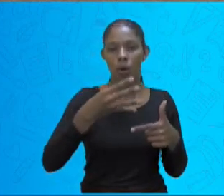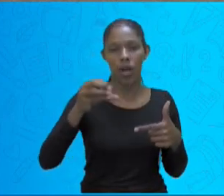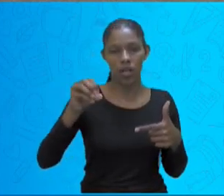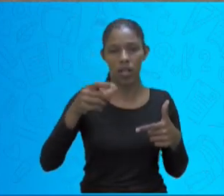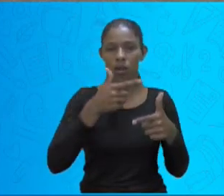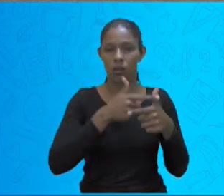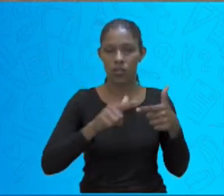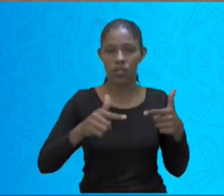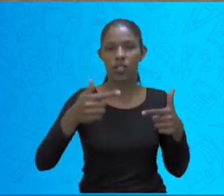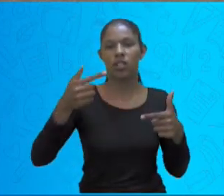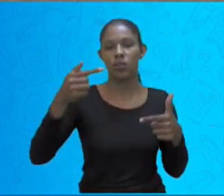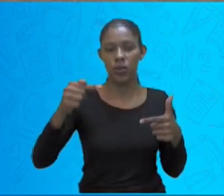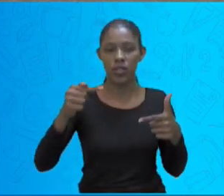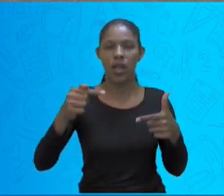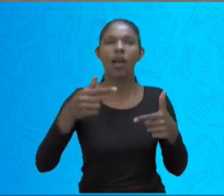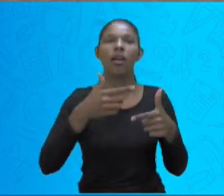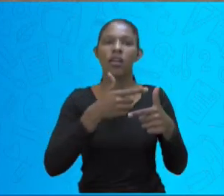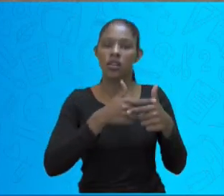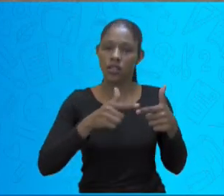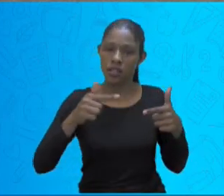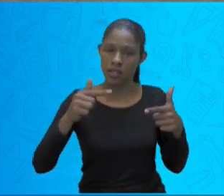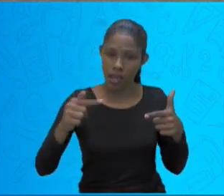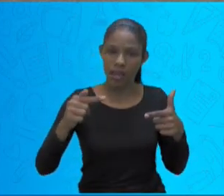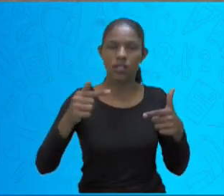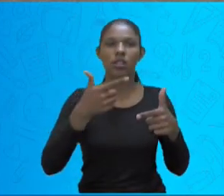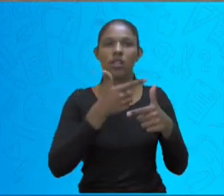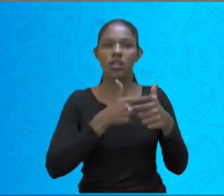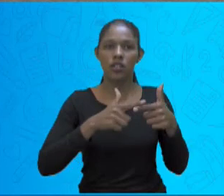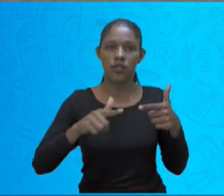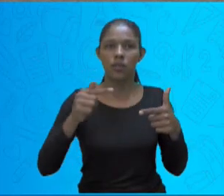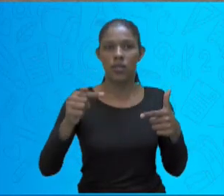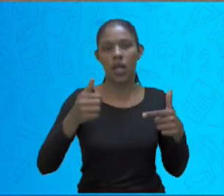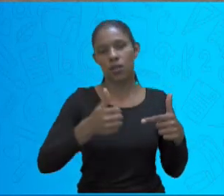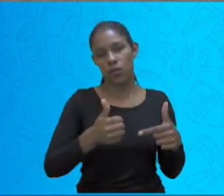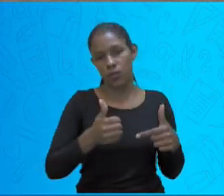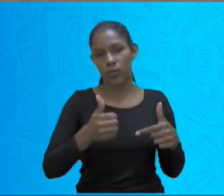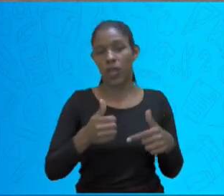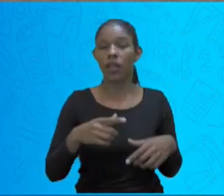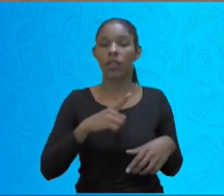7? 1. Então, eu tenho 7 elevado ao cubo.